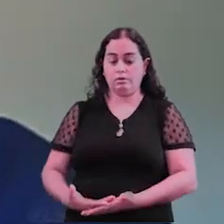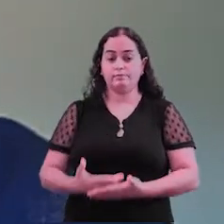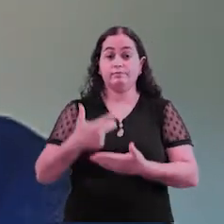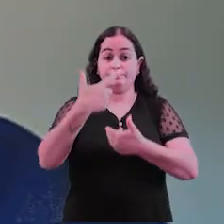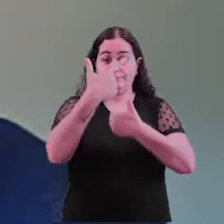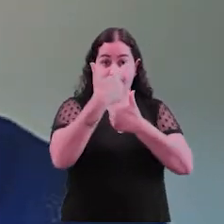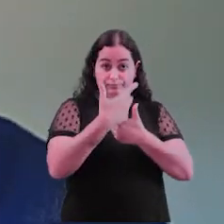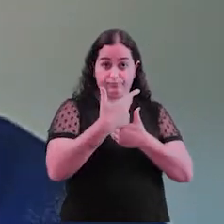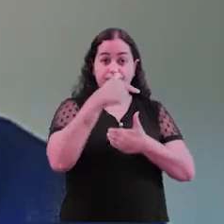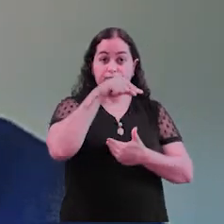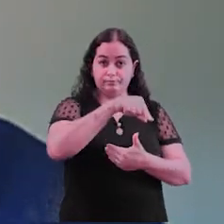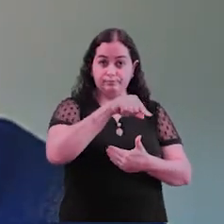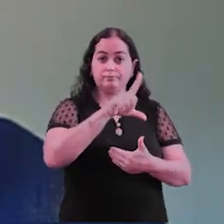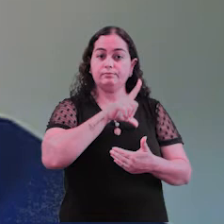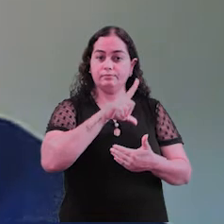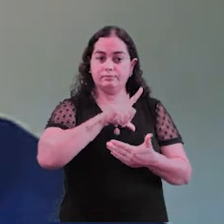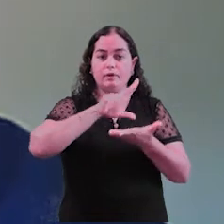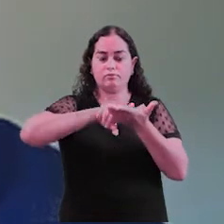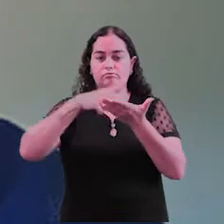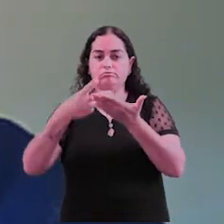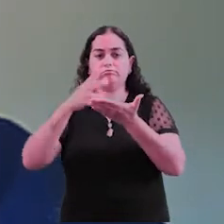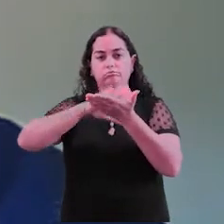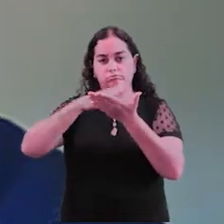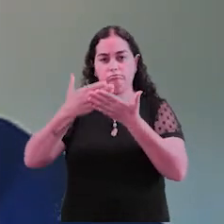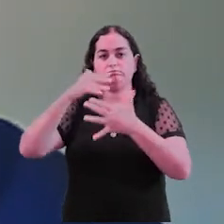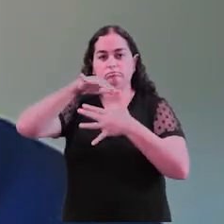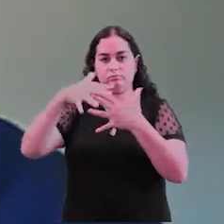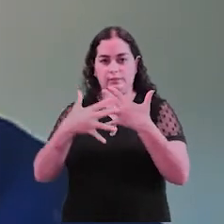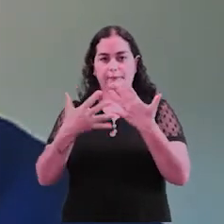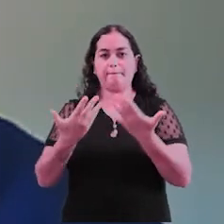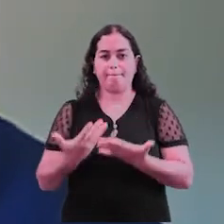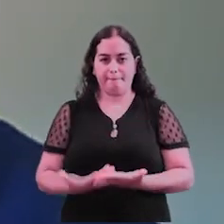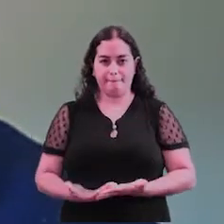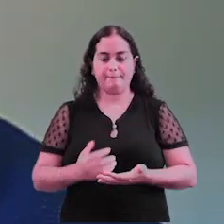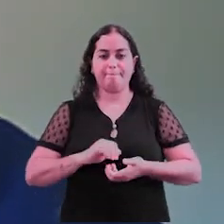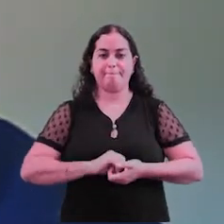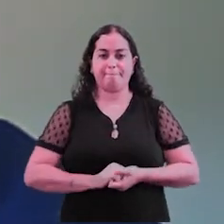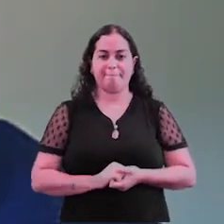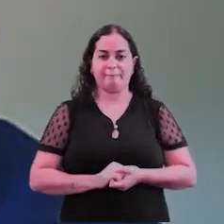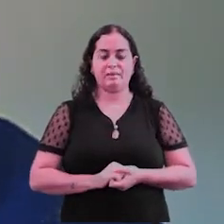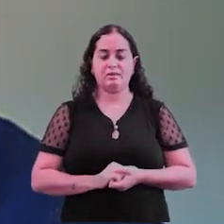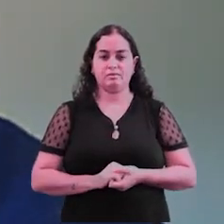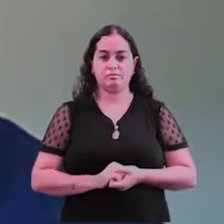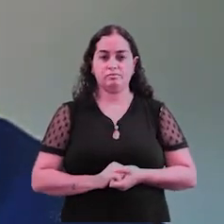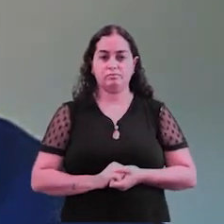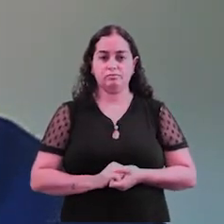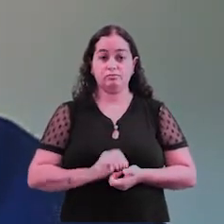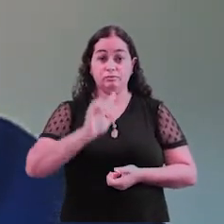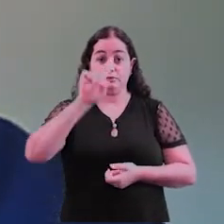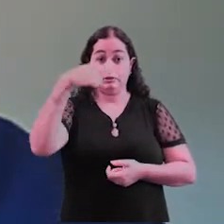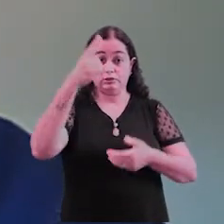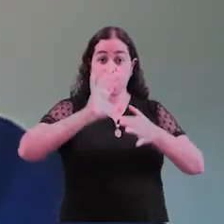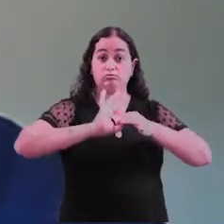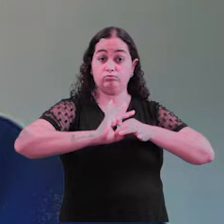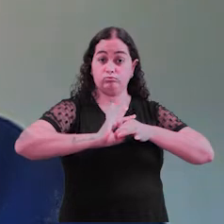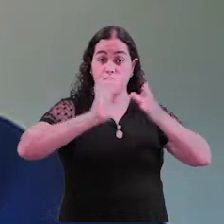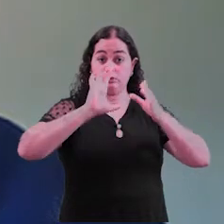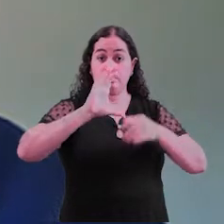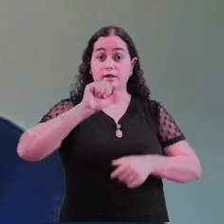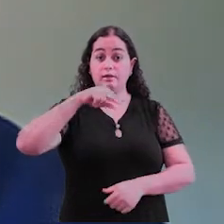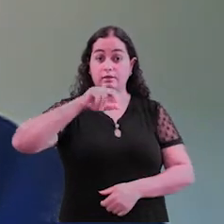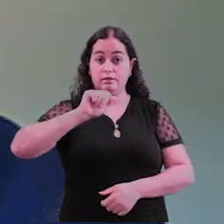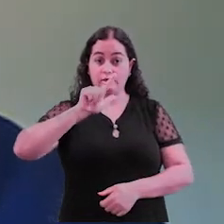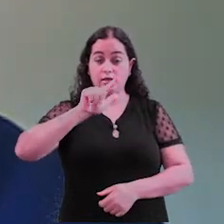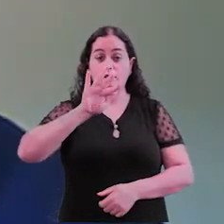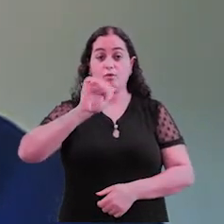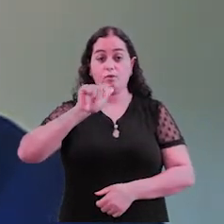Destacamos que a gravação desta mesa também contará com tradução e interpretação em língua brasileira de sinais, a ser disponibilizada